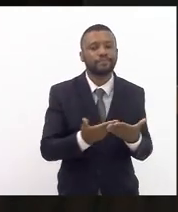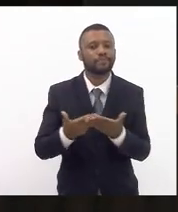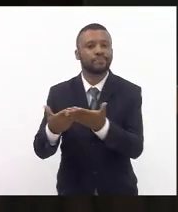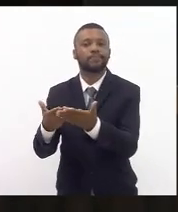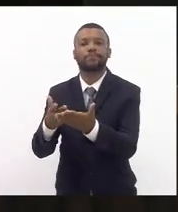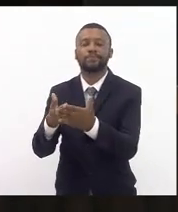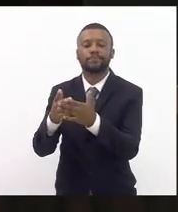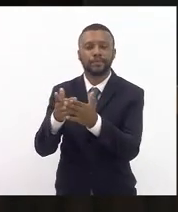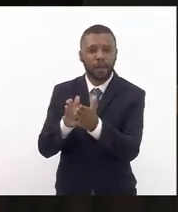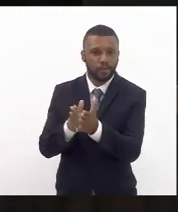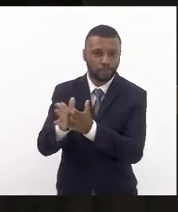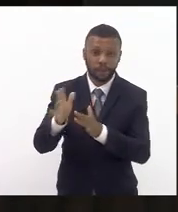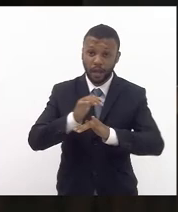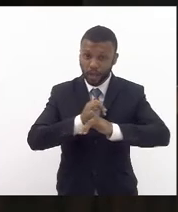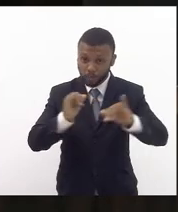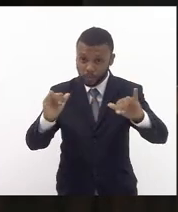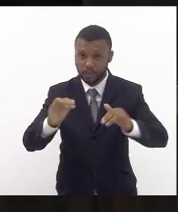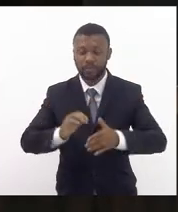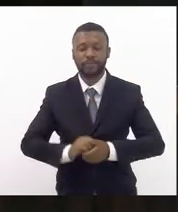à publicação. Anuncio,